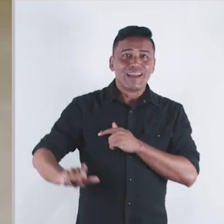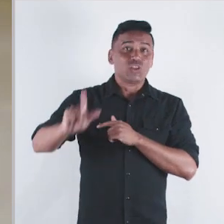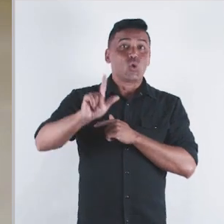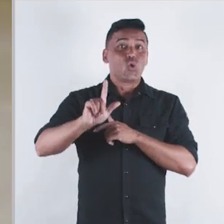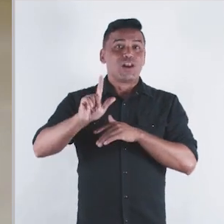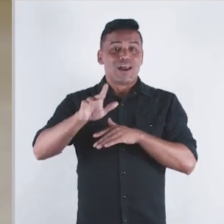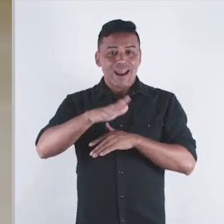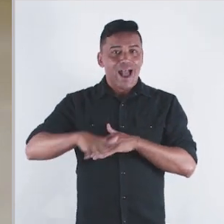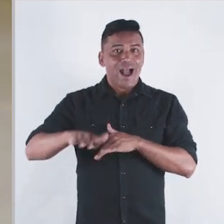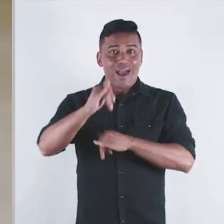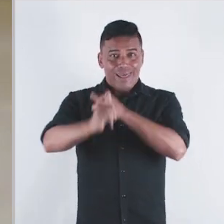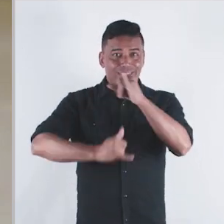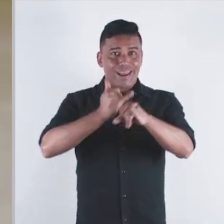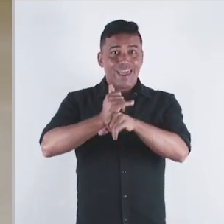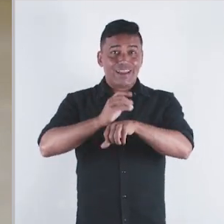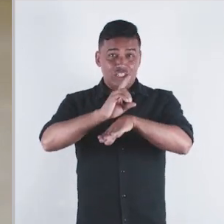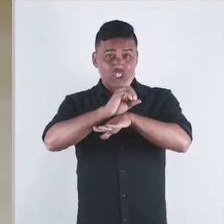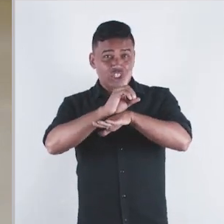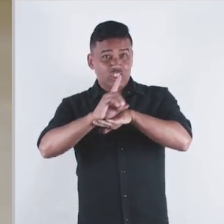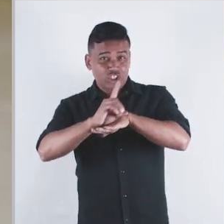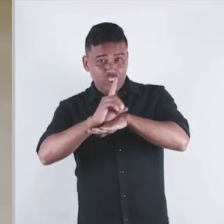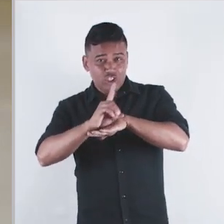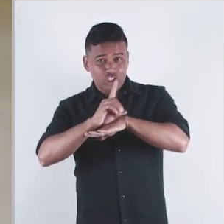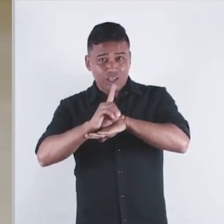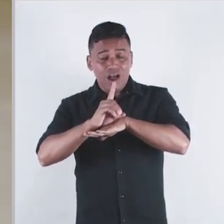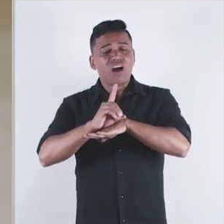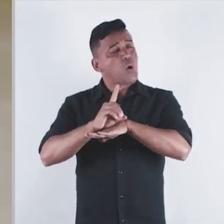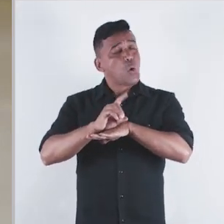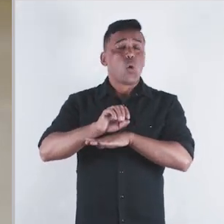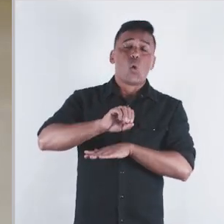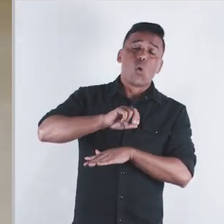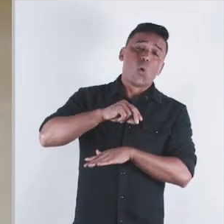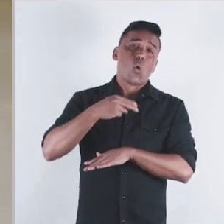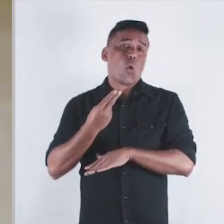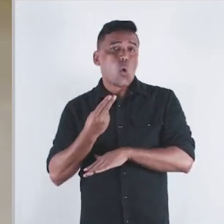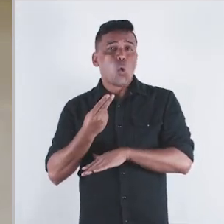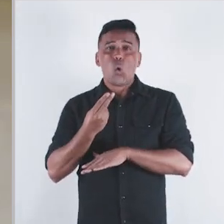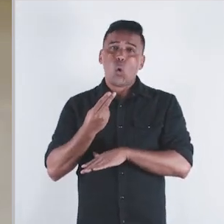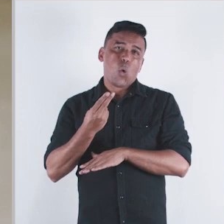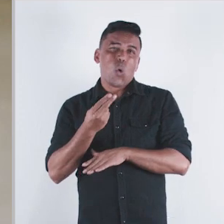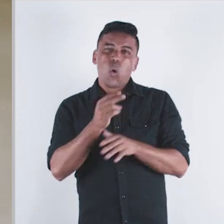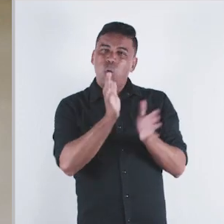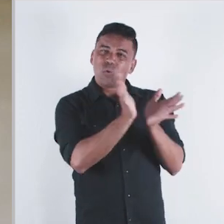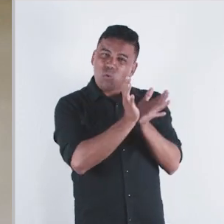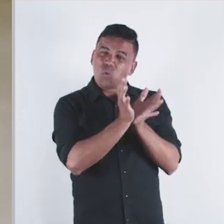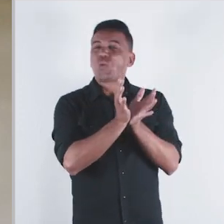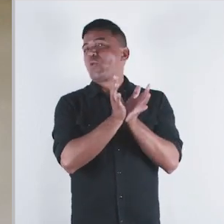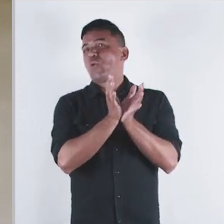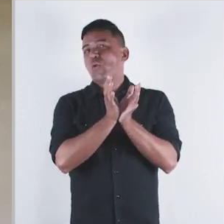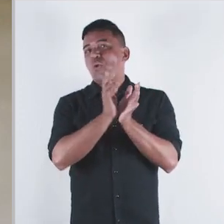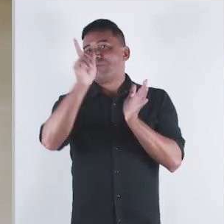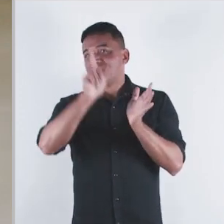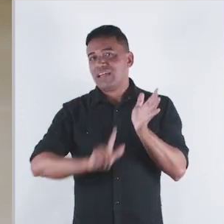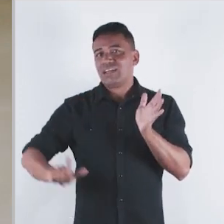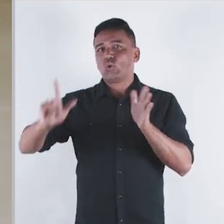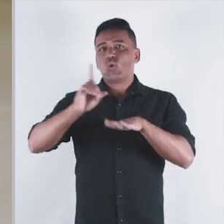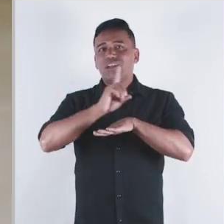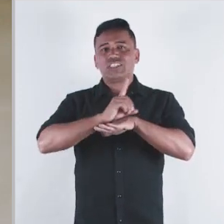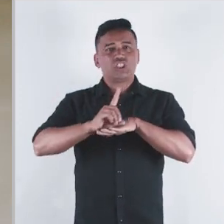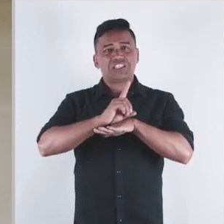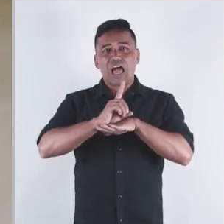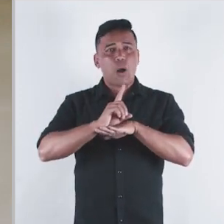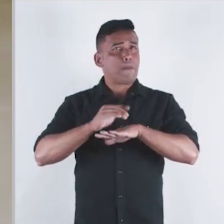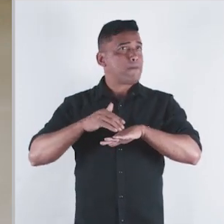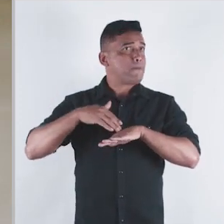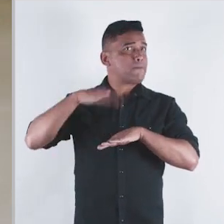né? Ou, pelo menos, uma parcela da literatura digital que é mais popular, ou